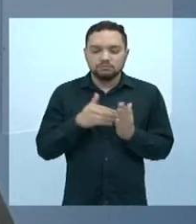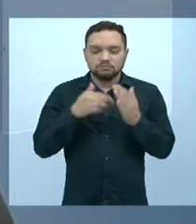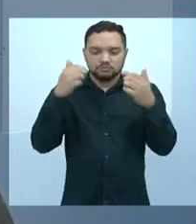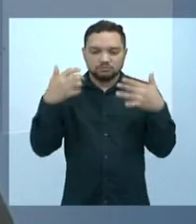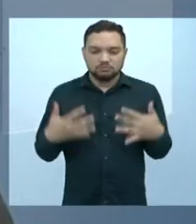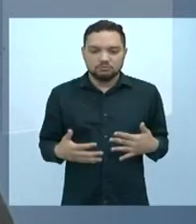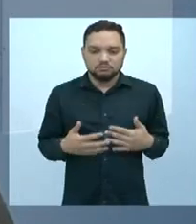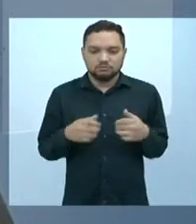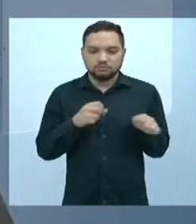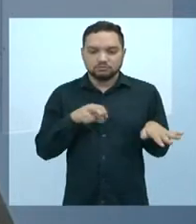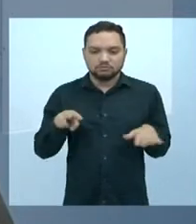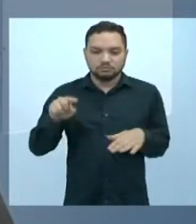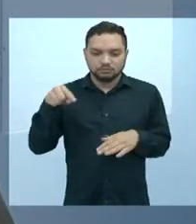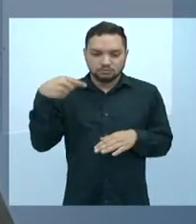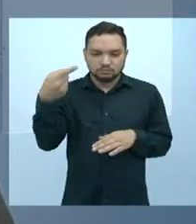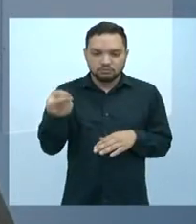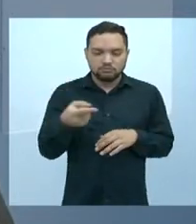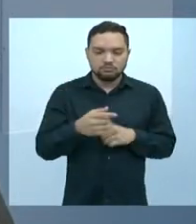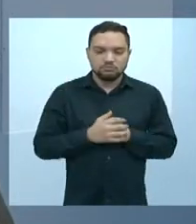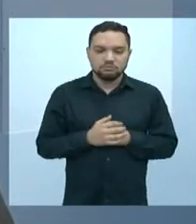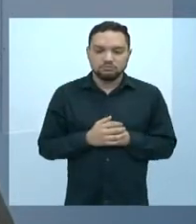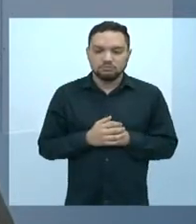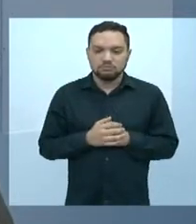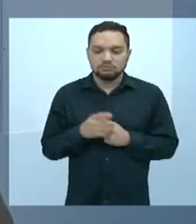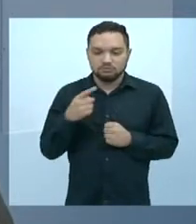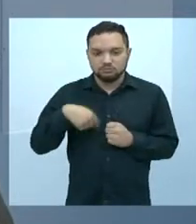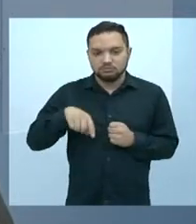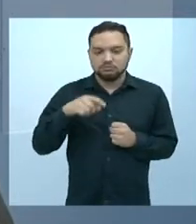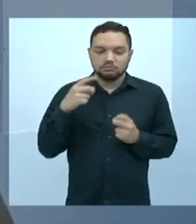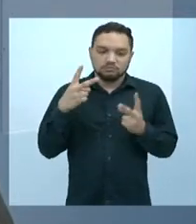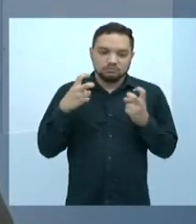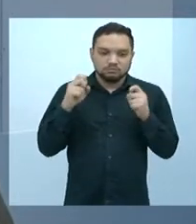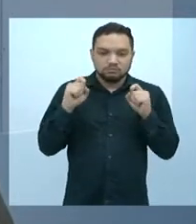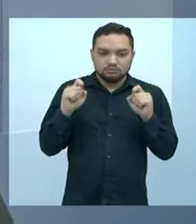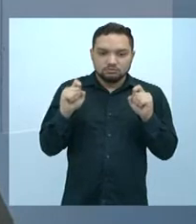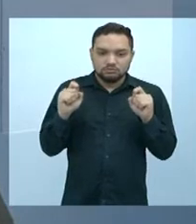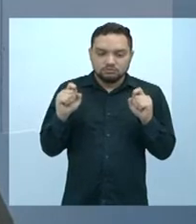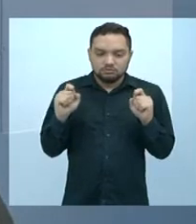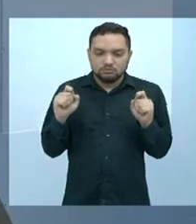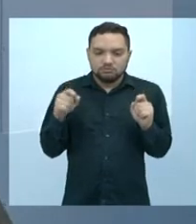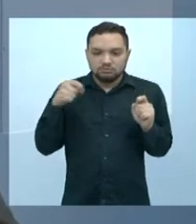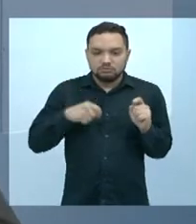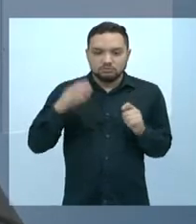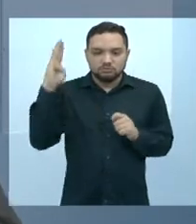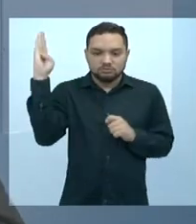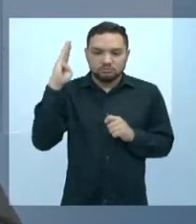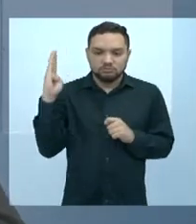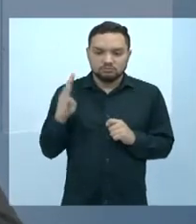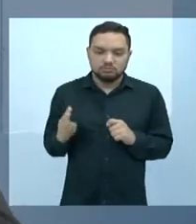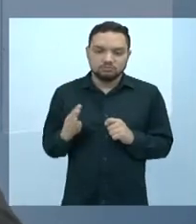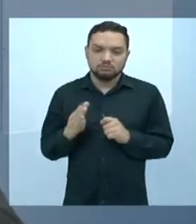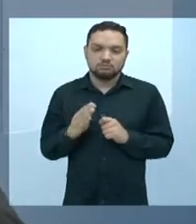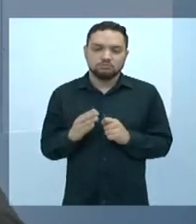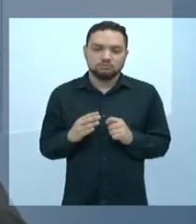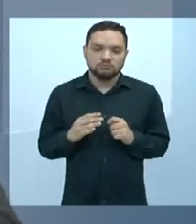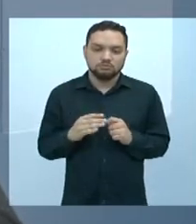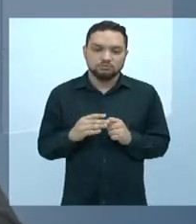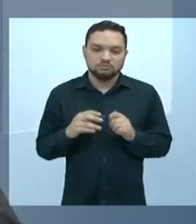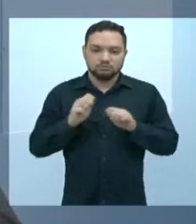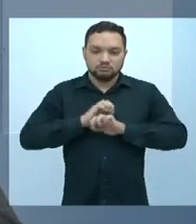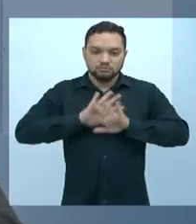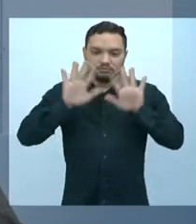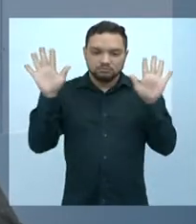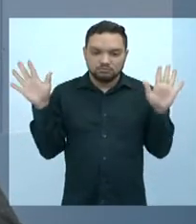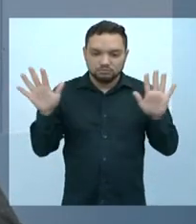acredito que na próxima semana, Paulo, o que nós vamos ver? Nós já vamos ver aqui no Brasil um cenário político bem claro.